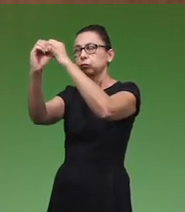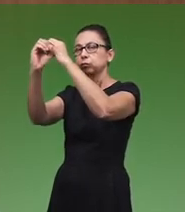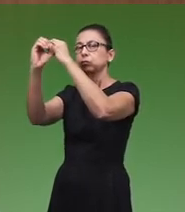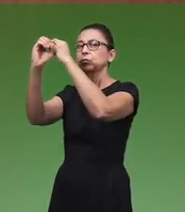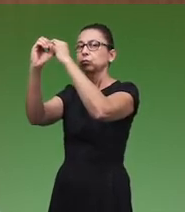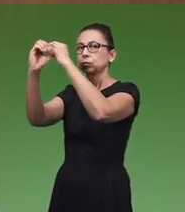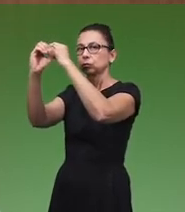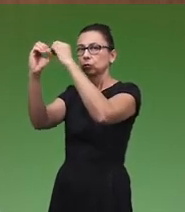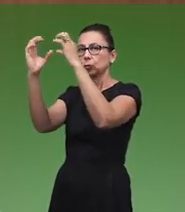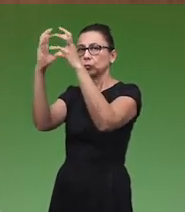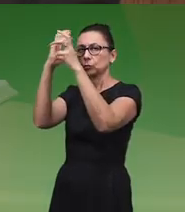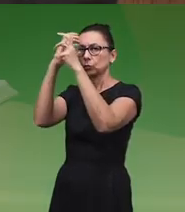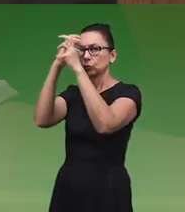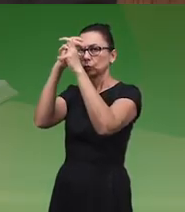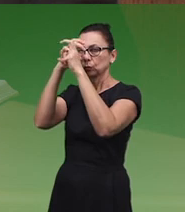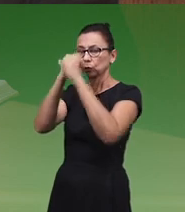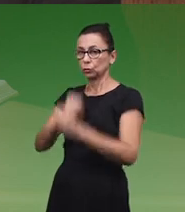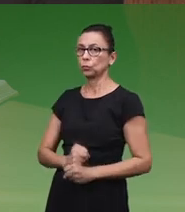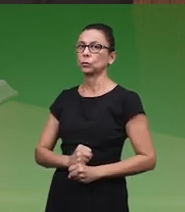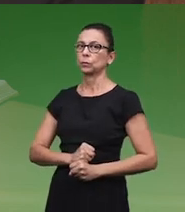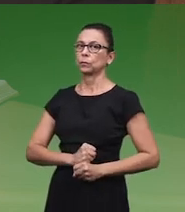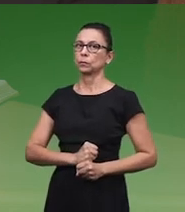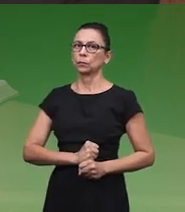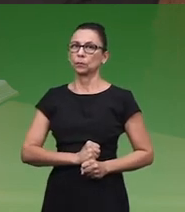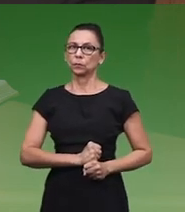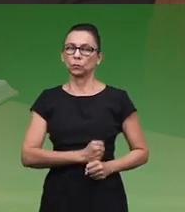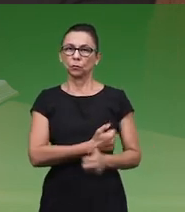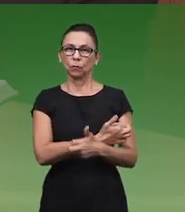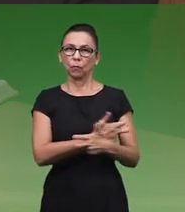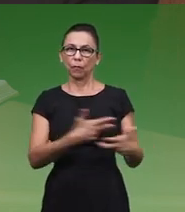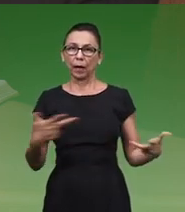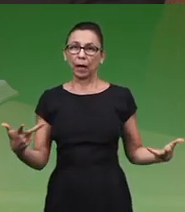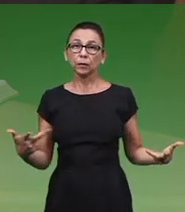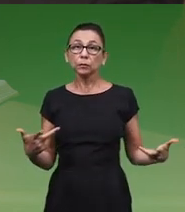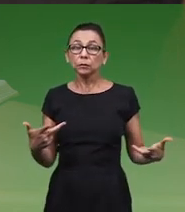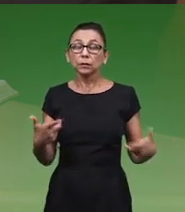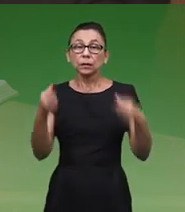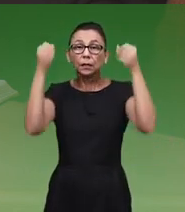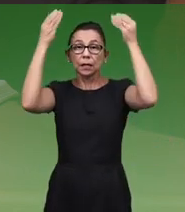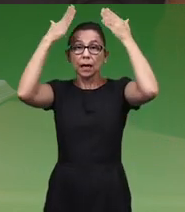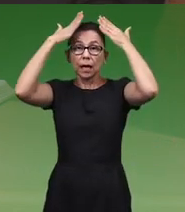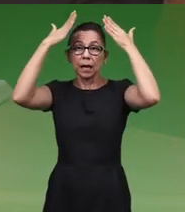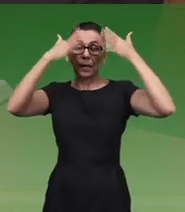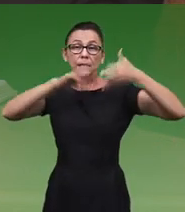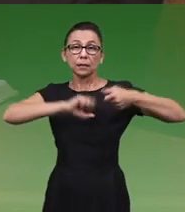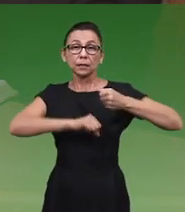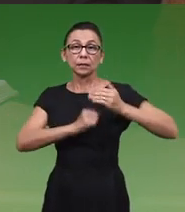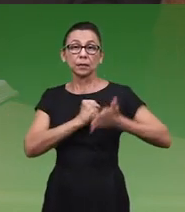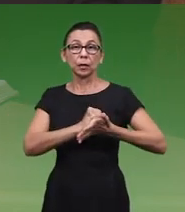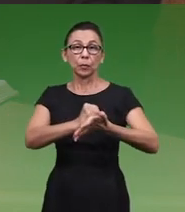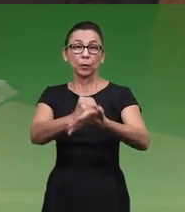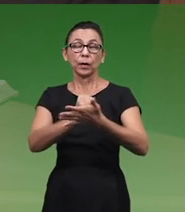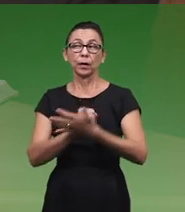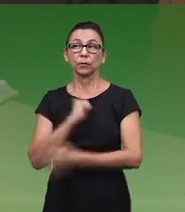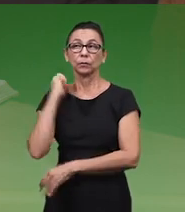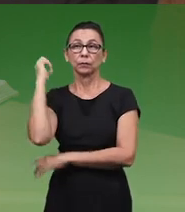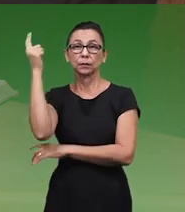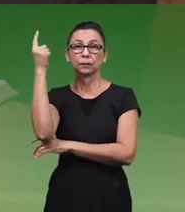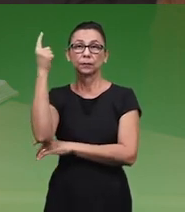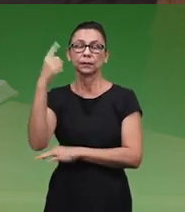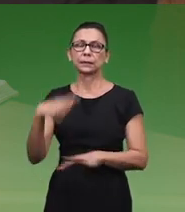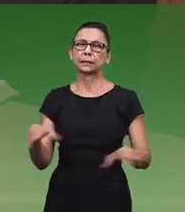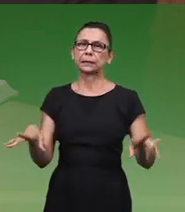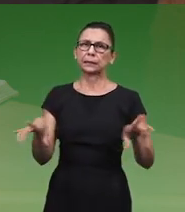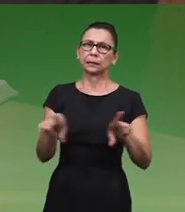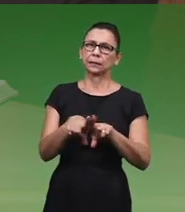rei de Jerusalém e os outros reis confederados com eles. Tinha muitos reis confederados. E a terceira referência foi na época dos